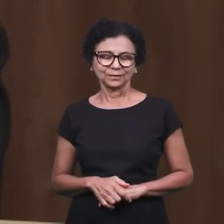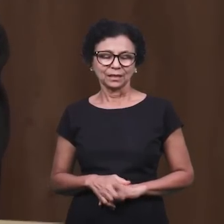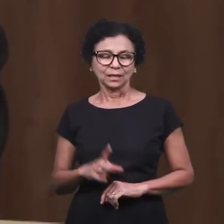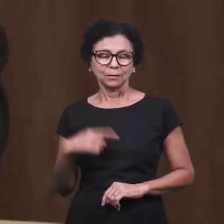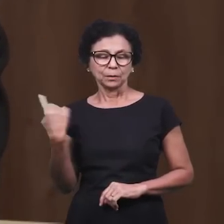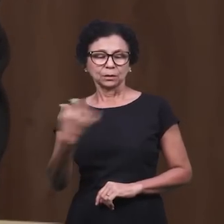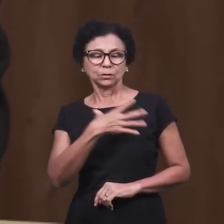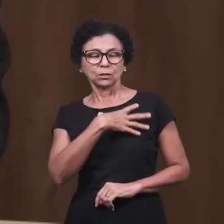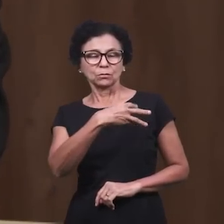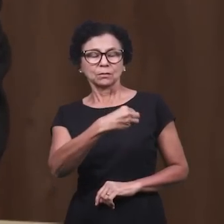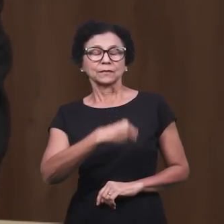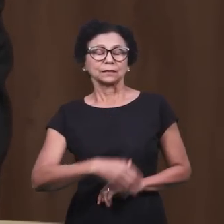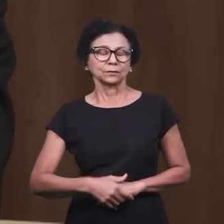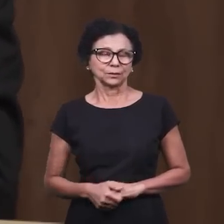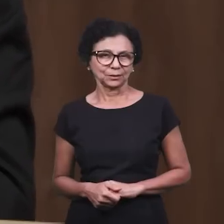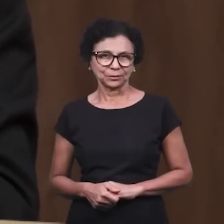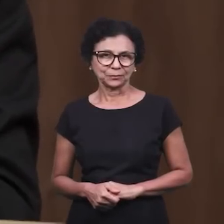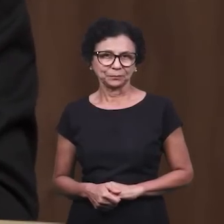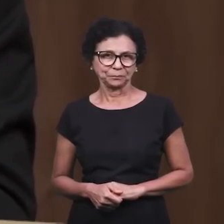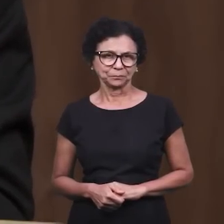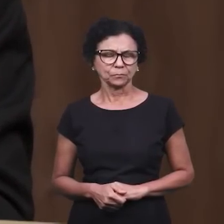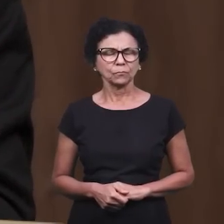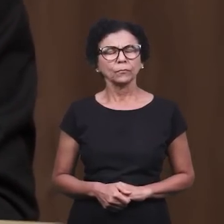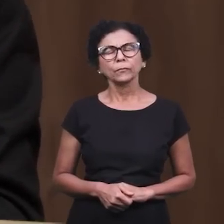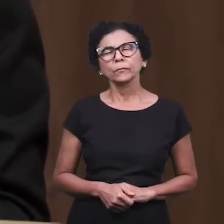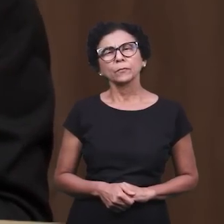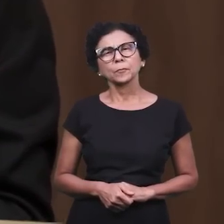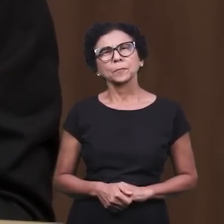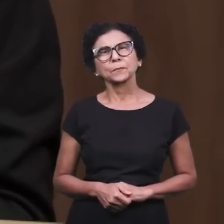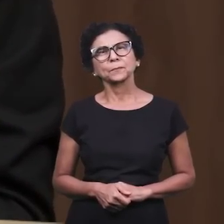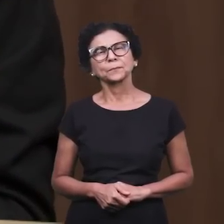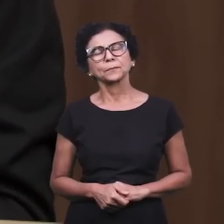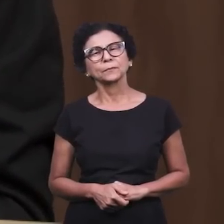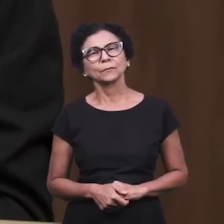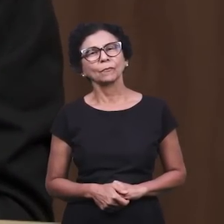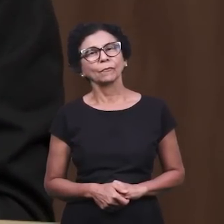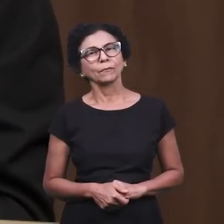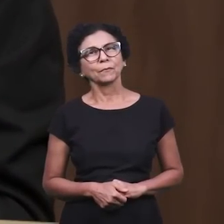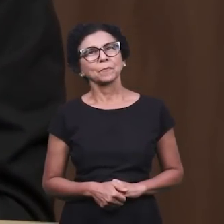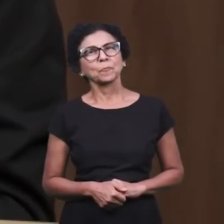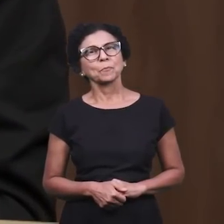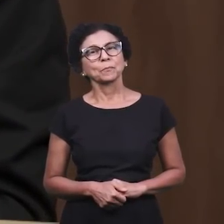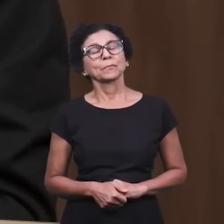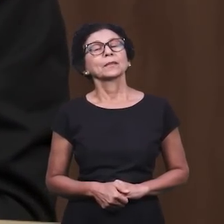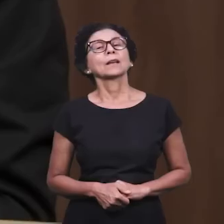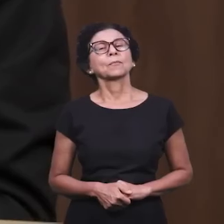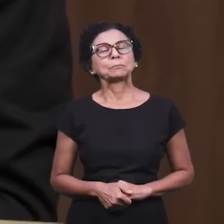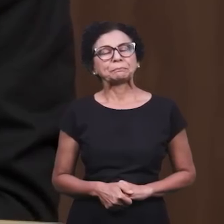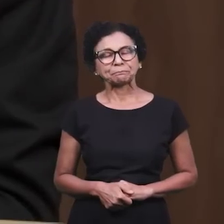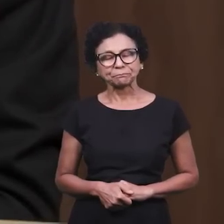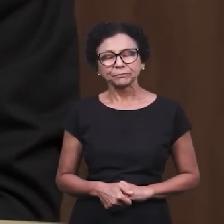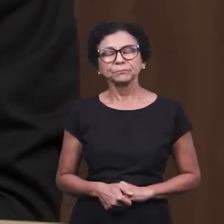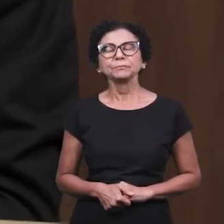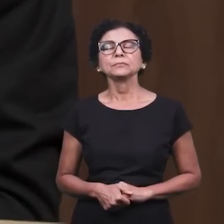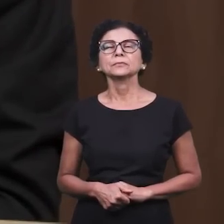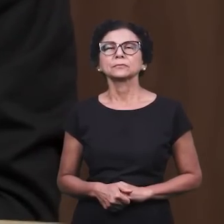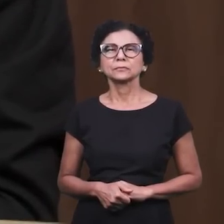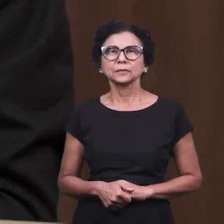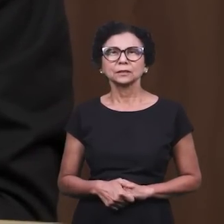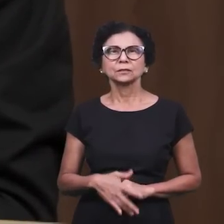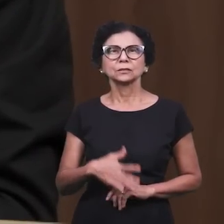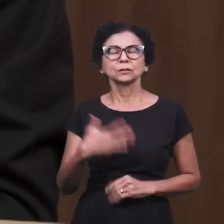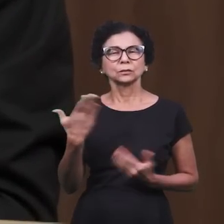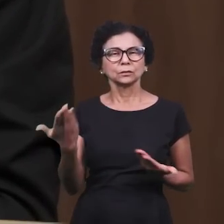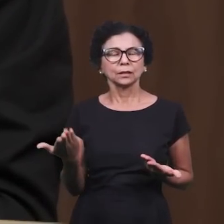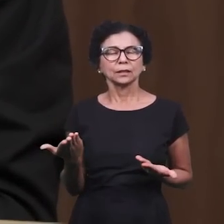filhos possam alcançar? O que é certo é que nós sabemos qual é o alvo do Senhor. A gente pode falar, obviamente,